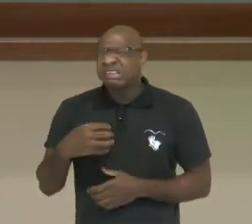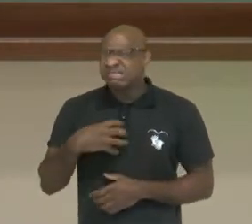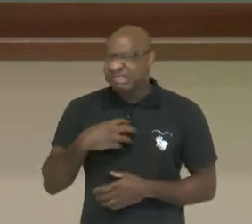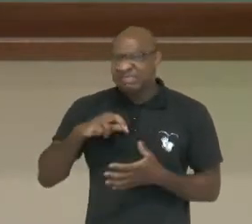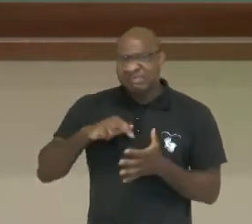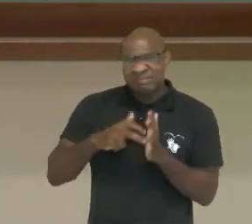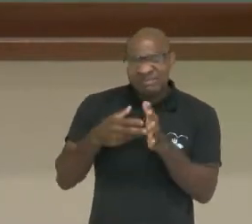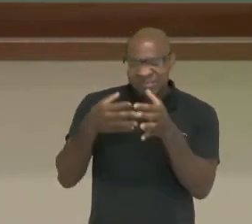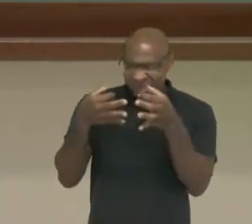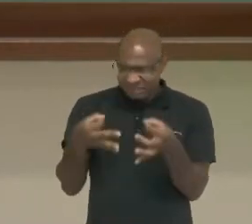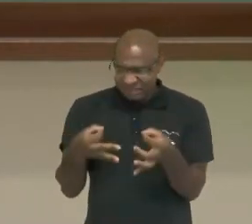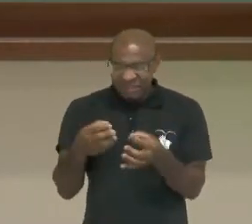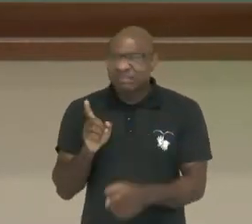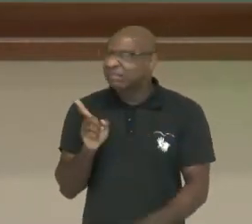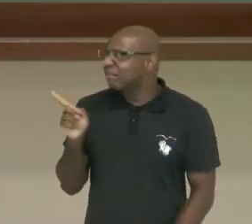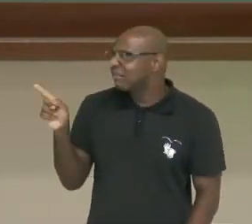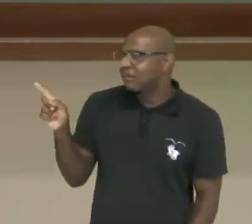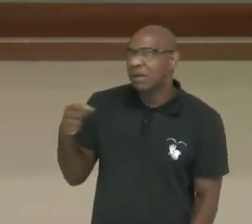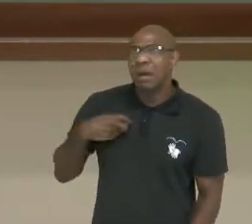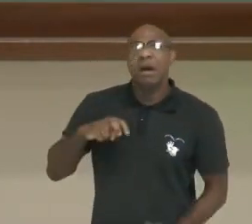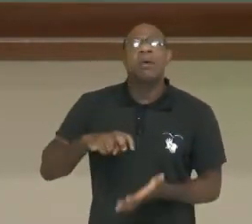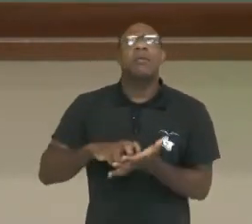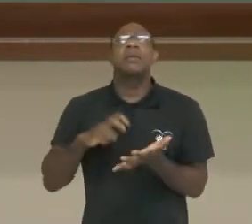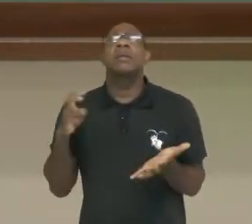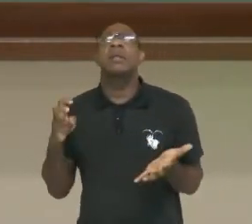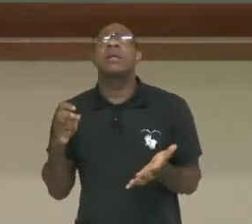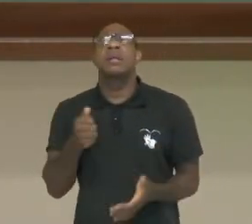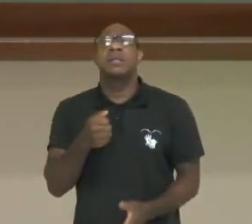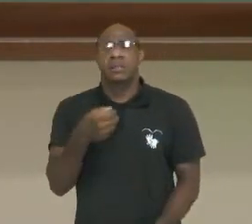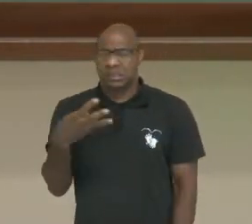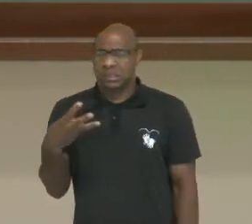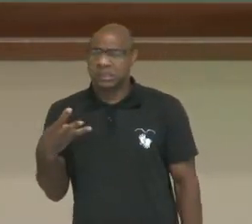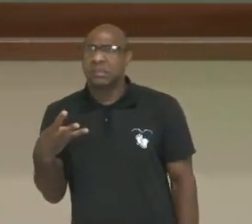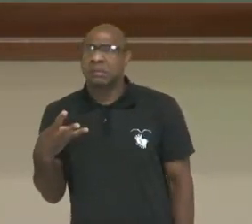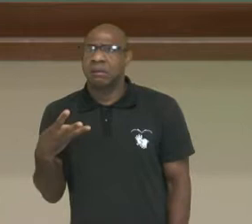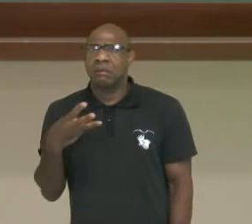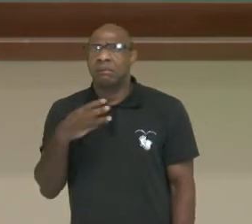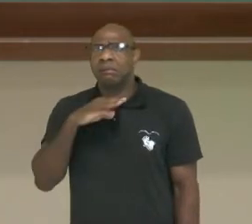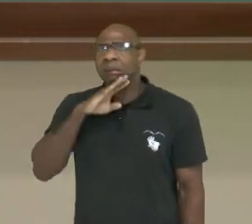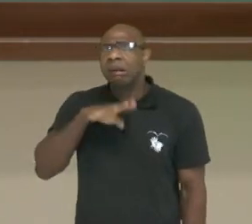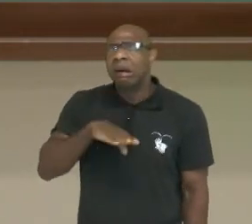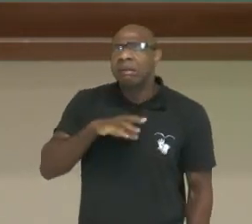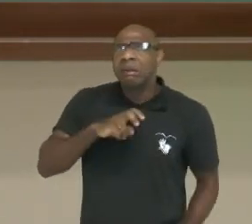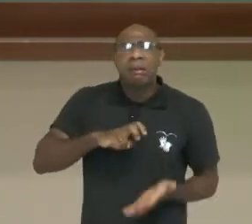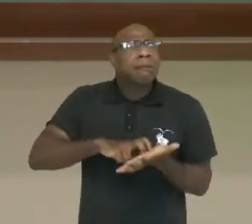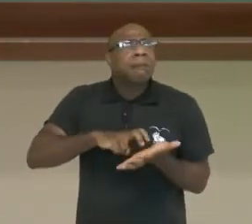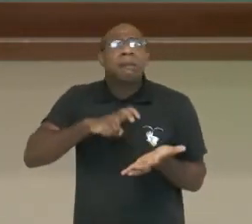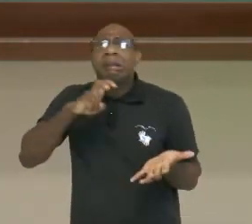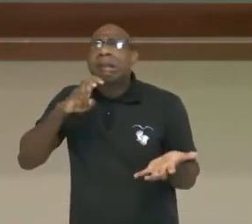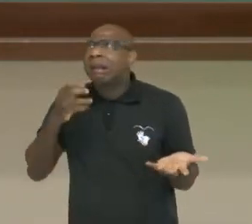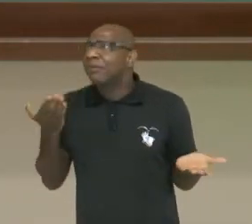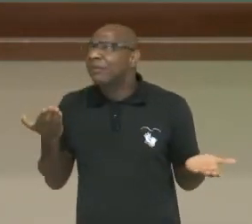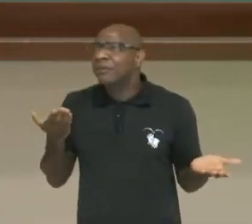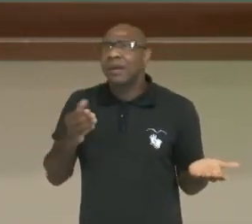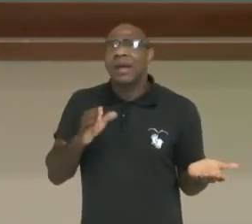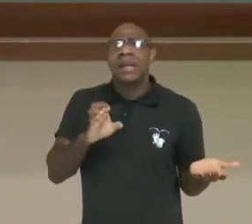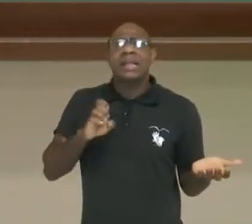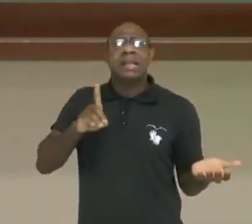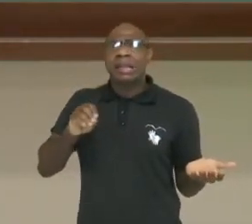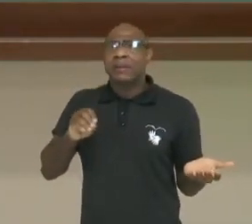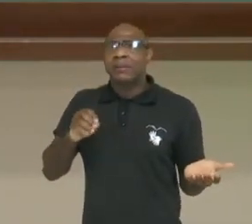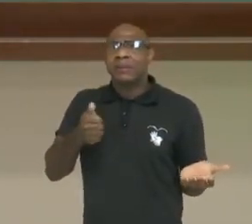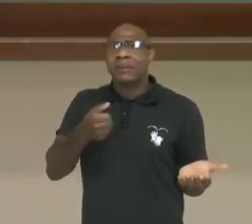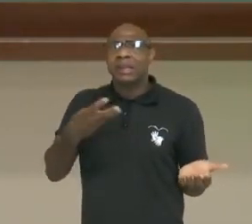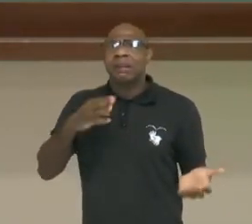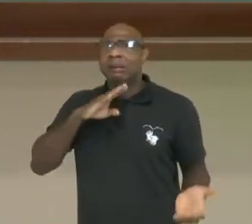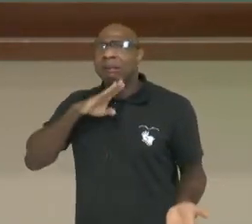Você percebeu? Acordei cedo. 13 horas? Ô louco! 13 horas vou acordar cedo? Acho que não, né?